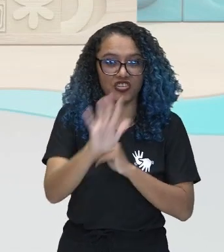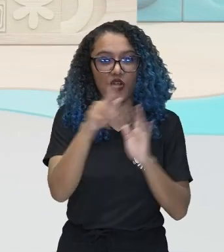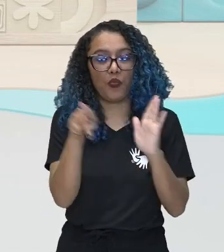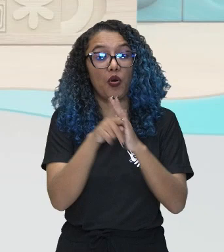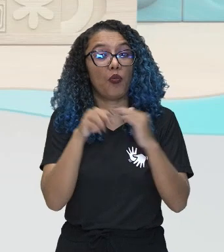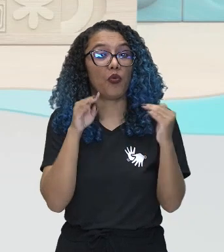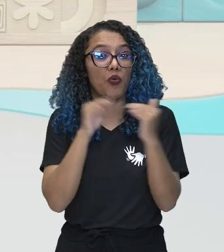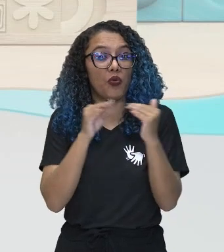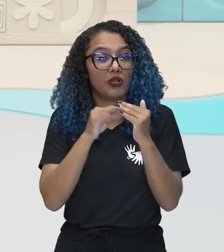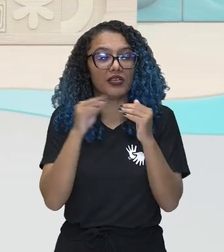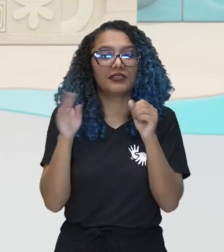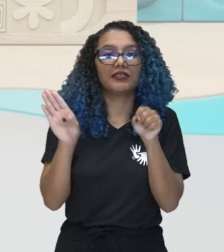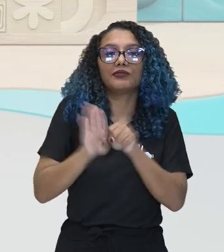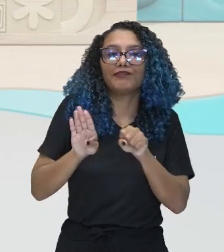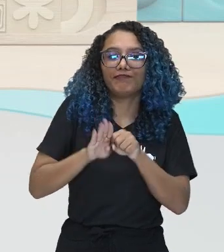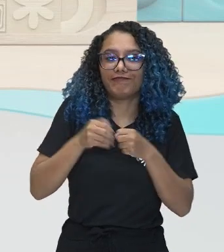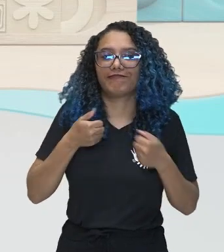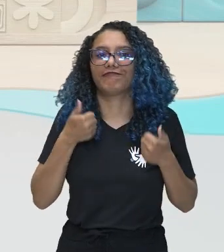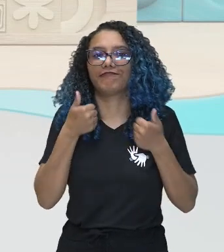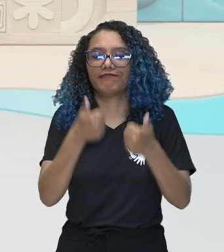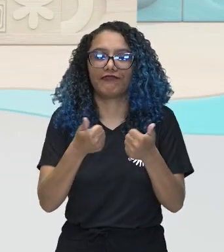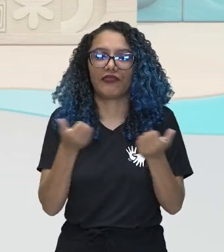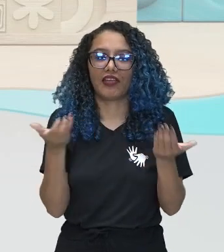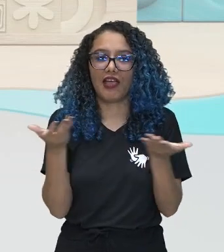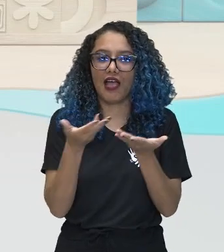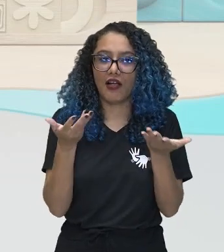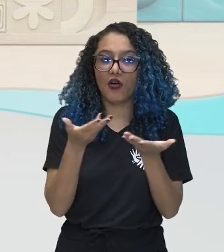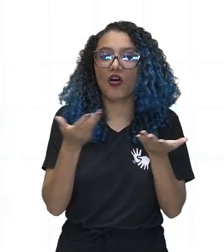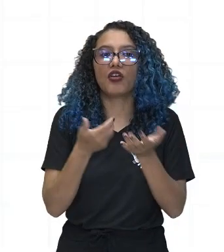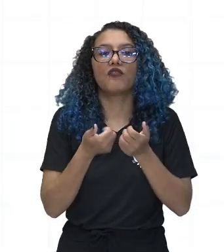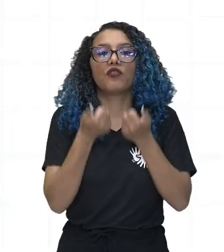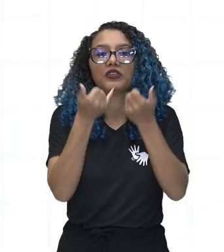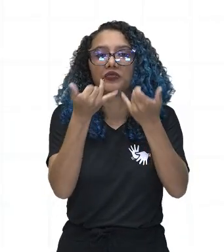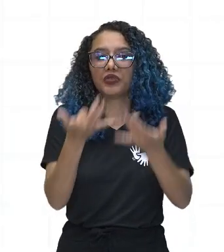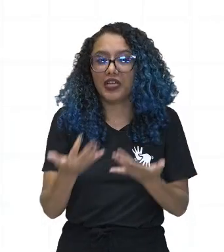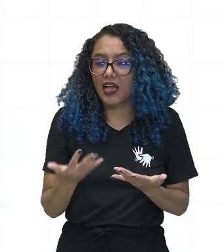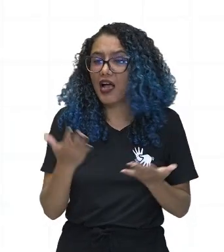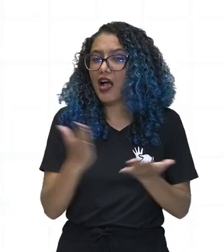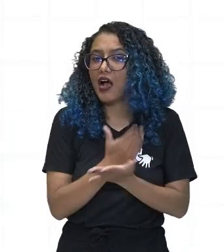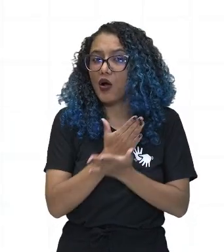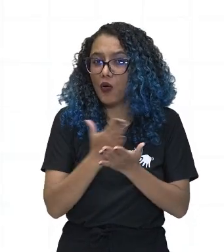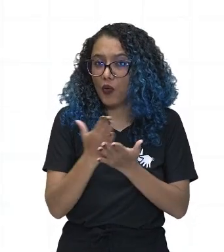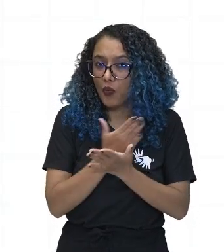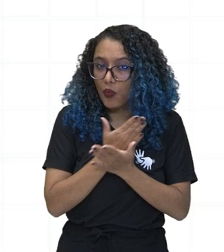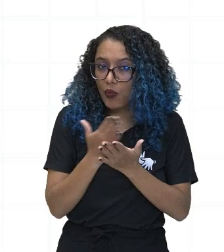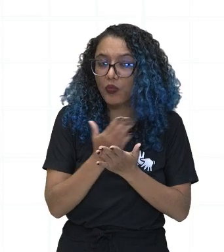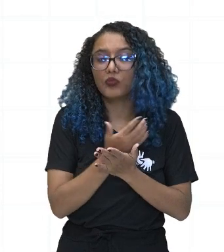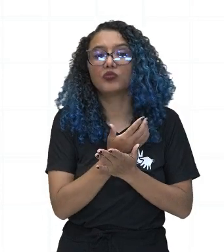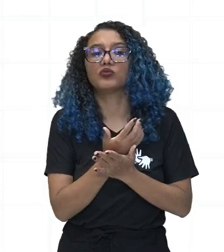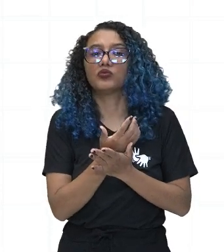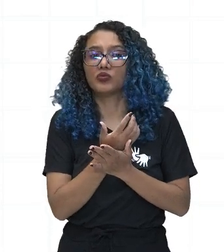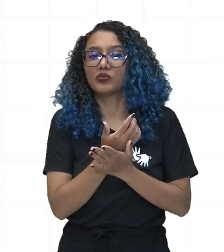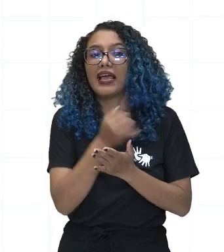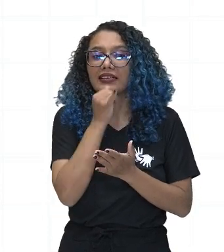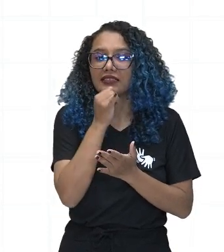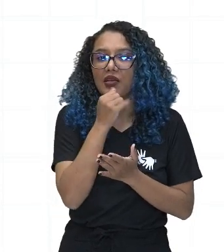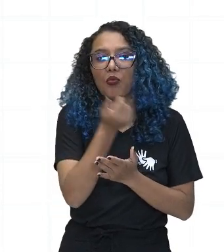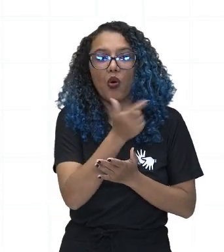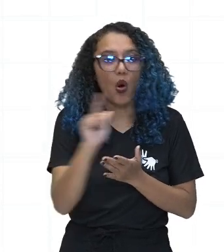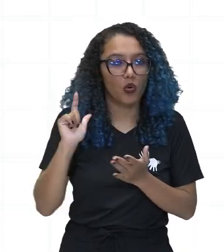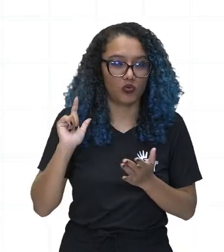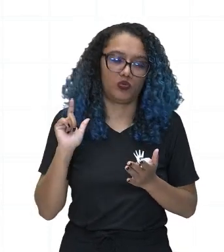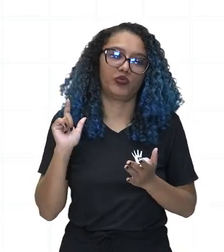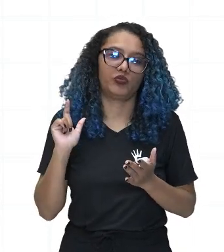nominal, ok? Vamos falar sobre alguns casos de concordância nominal? Vamos lá, olha só. Muito bem, então temos